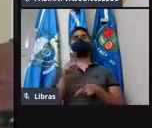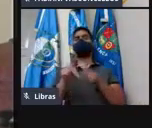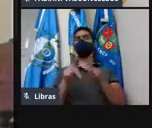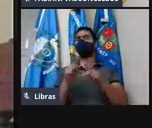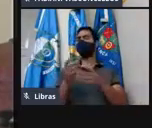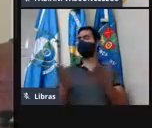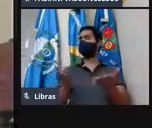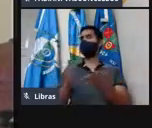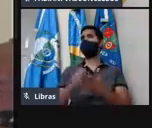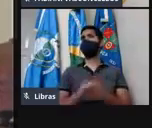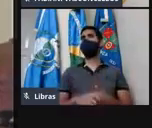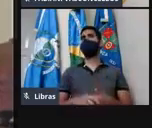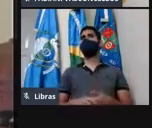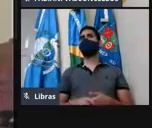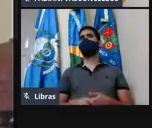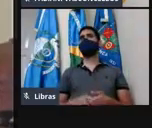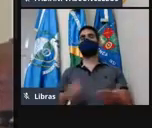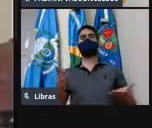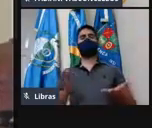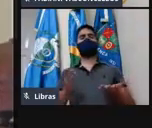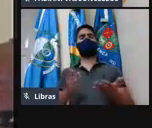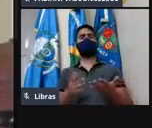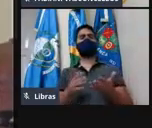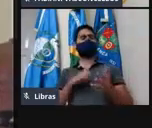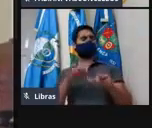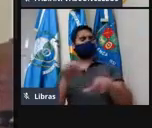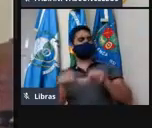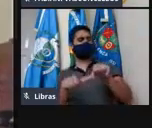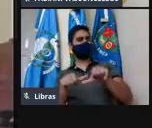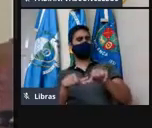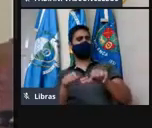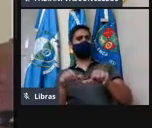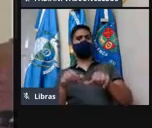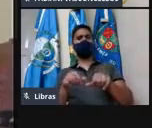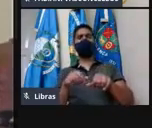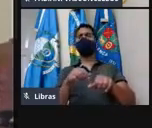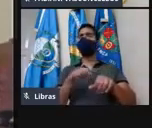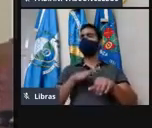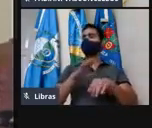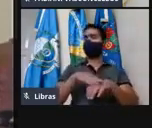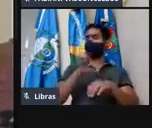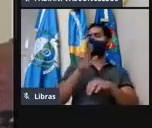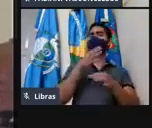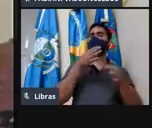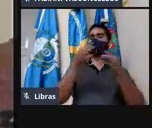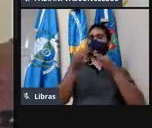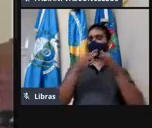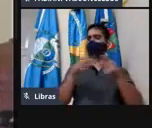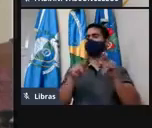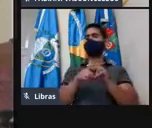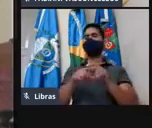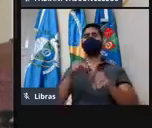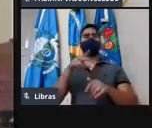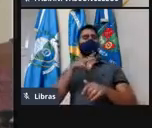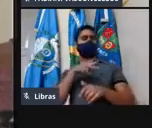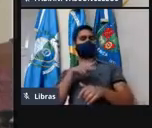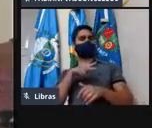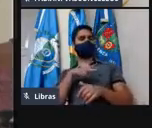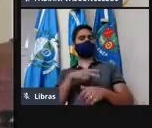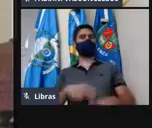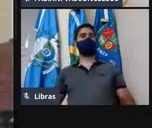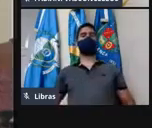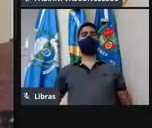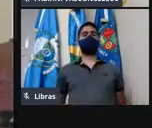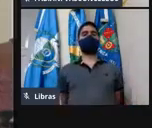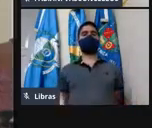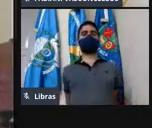investidos, e agora com a mudança do marco regulatório abre o leque para a iniciativa privada. Tanto que houve